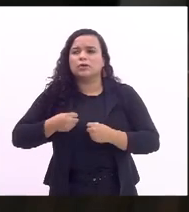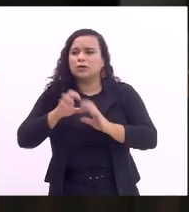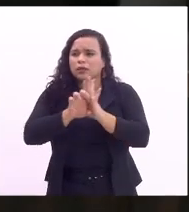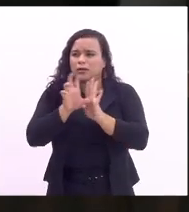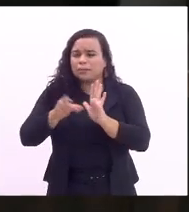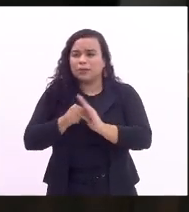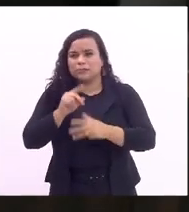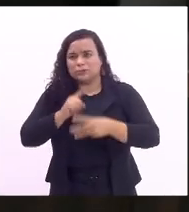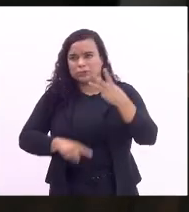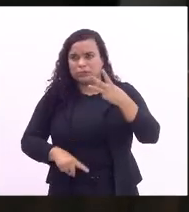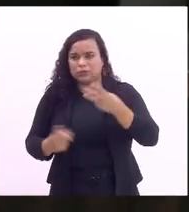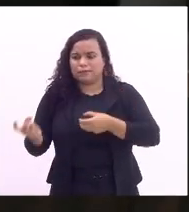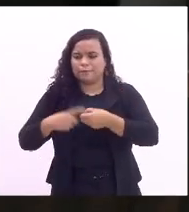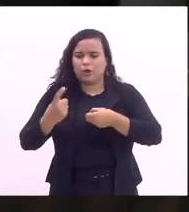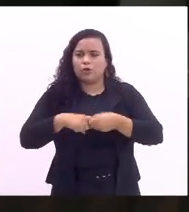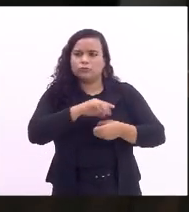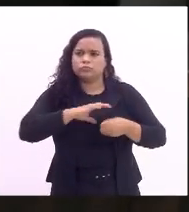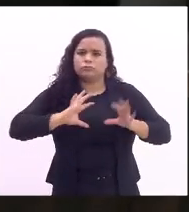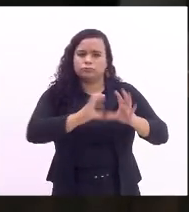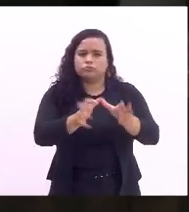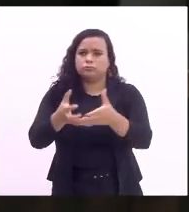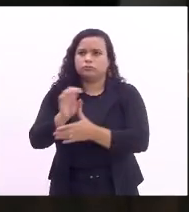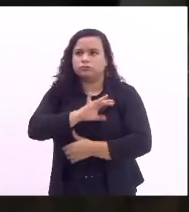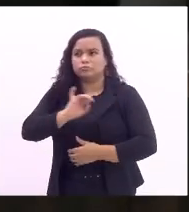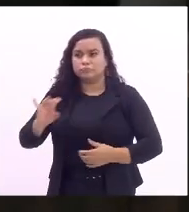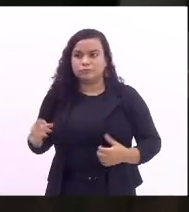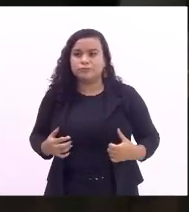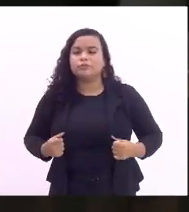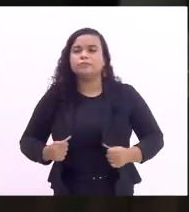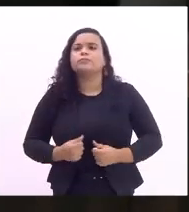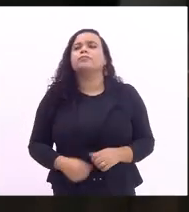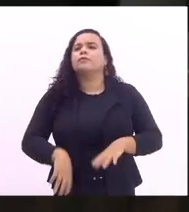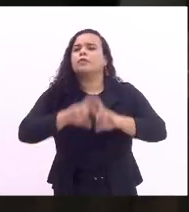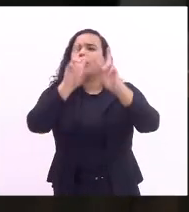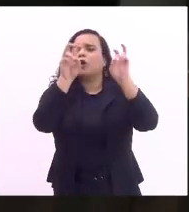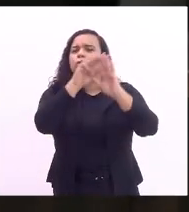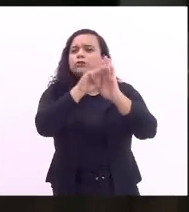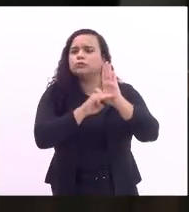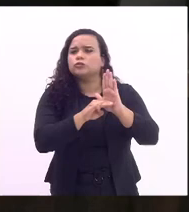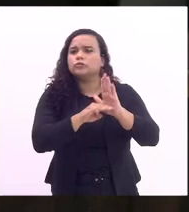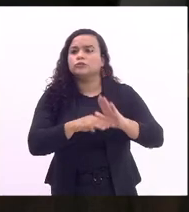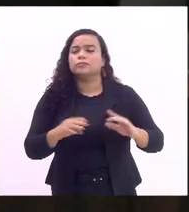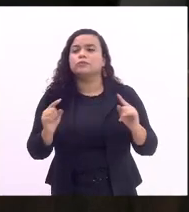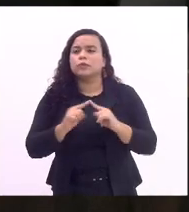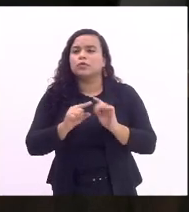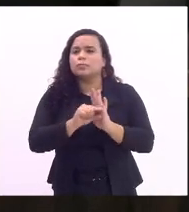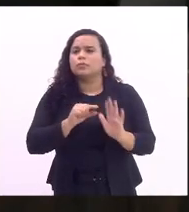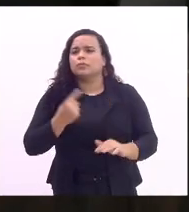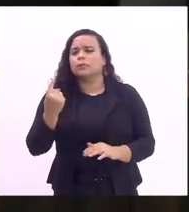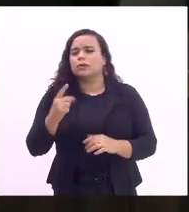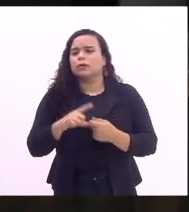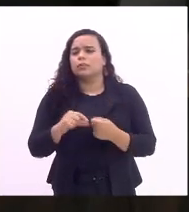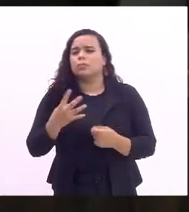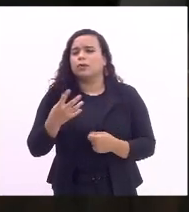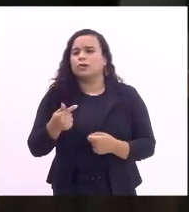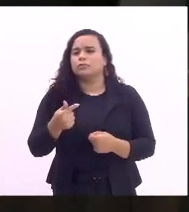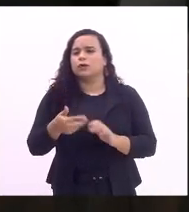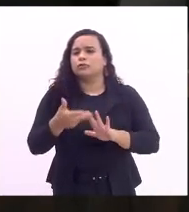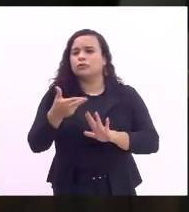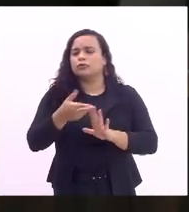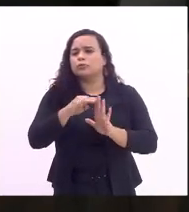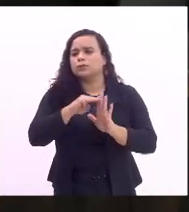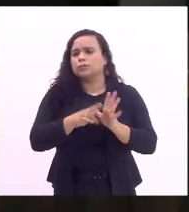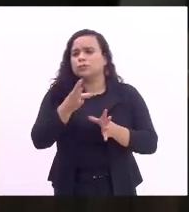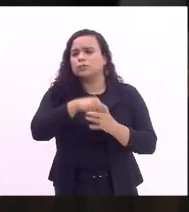emendas e retorna às comissões. Incluído na ordem do dia, de acordo com o parágrafo 1º do artigo 47 do Regimento Interno, em